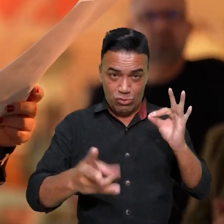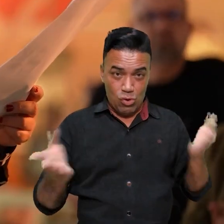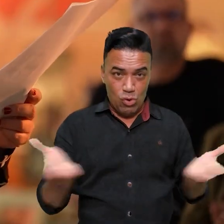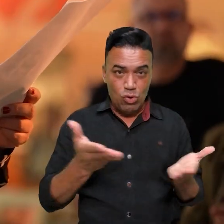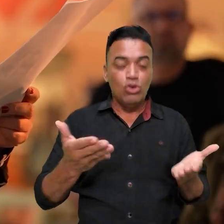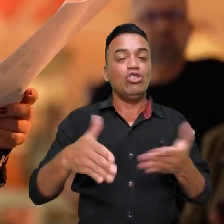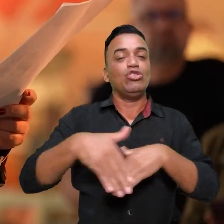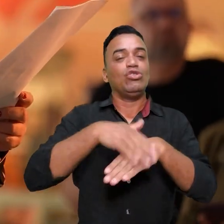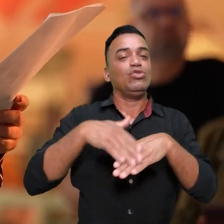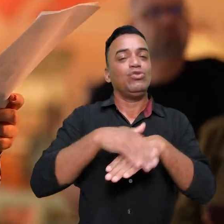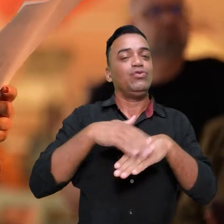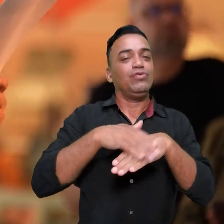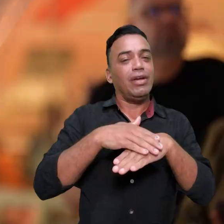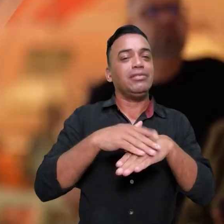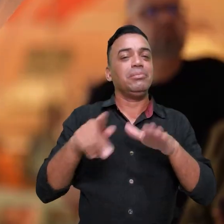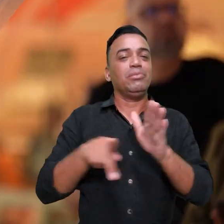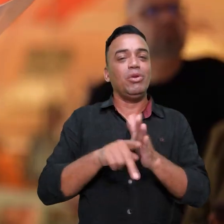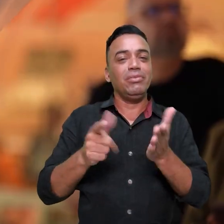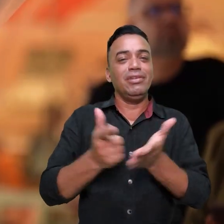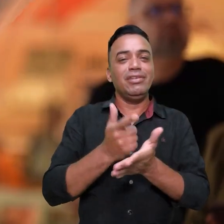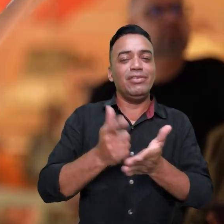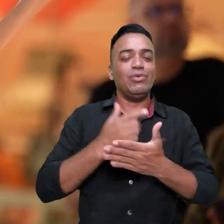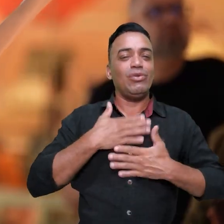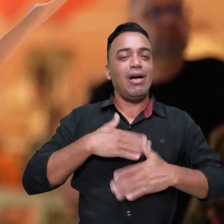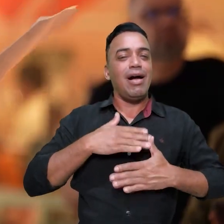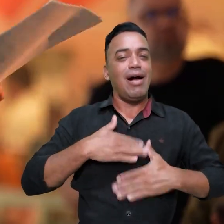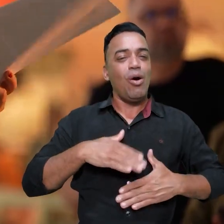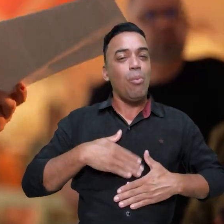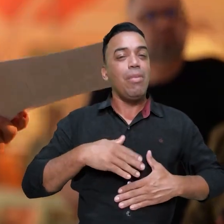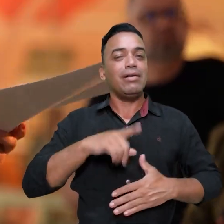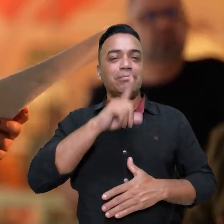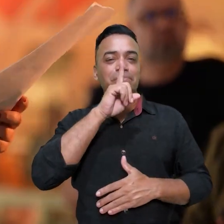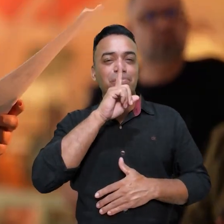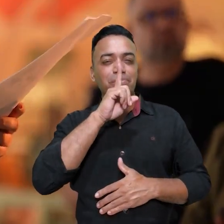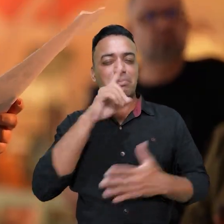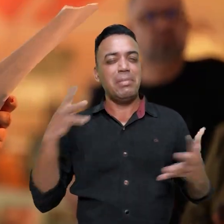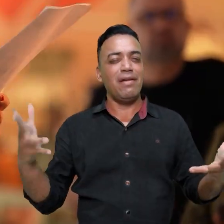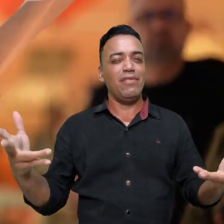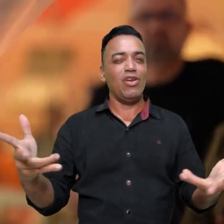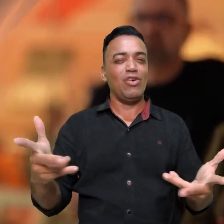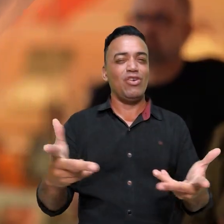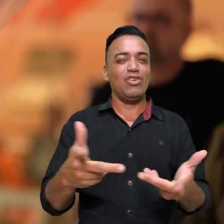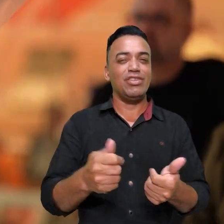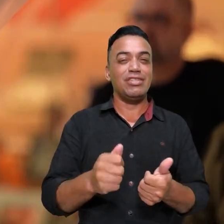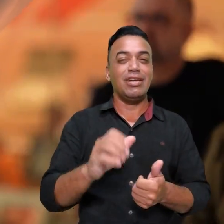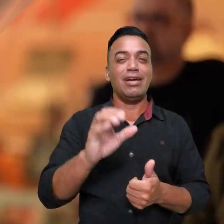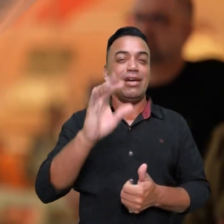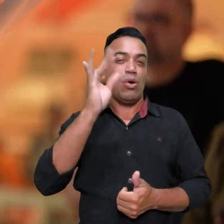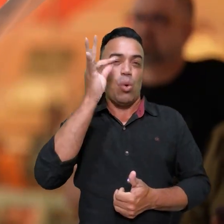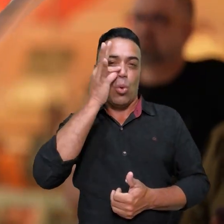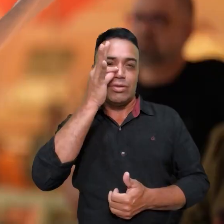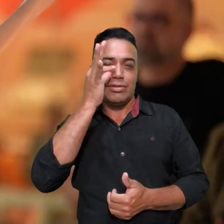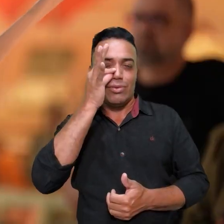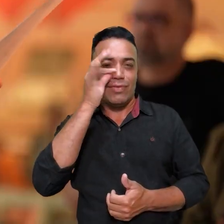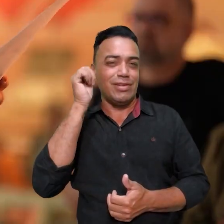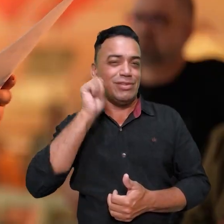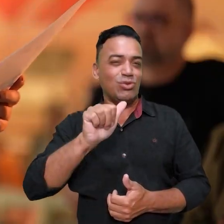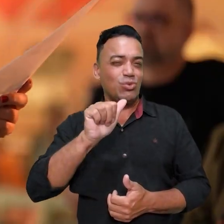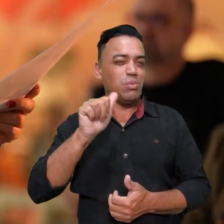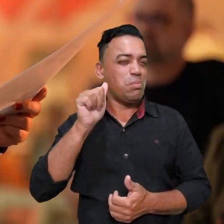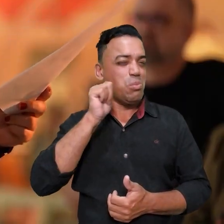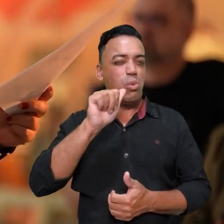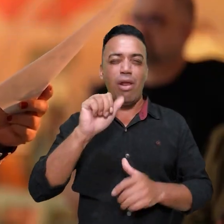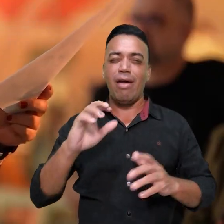conversa irá debruçar-se sobre a obra Da Calma e do Silêncio, da maravilhosa e brilhante Conceição Evaristo, uma das vozes